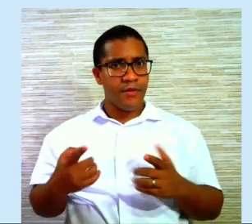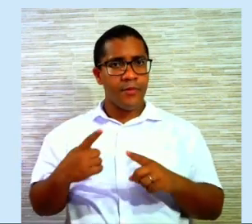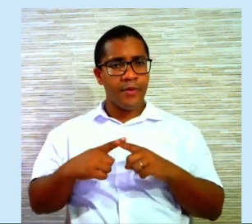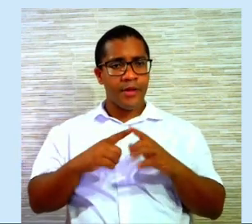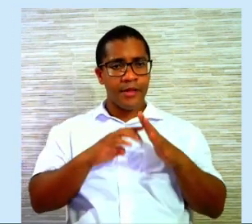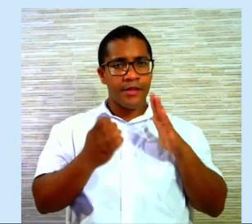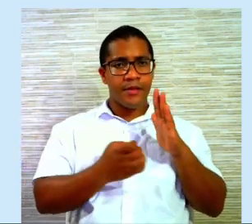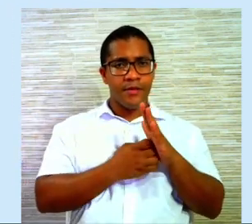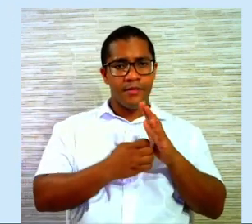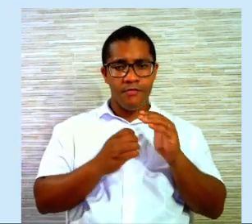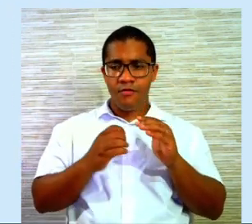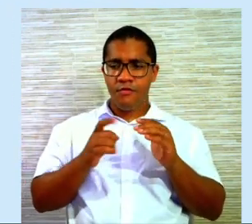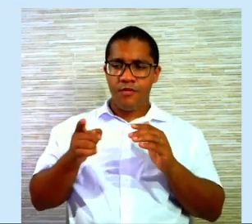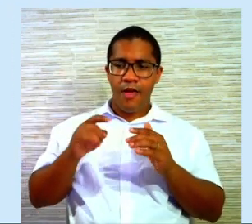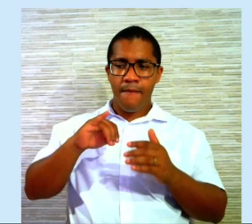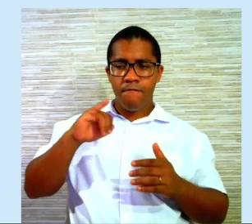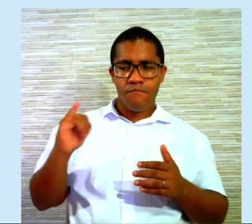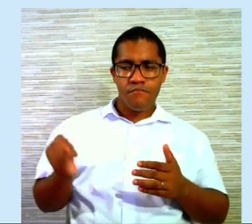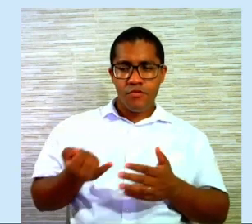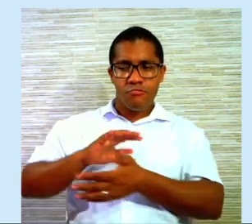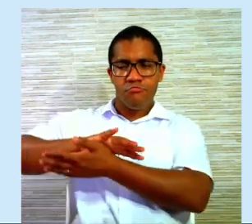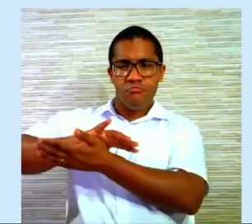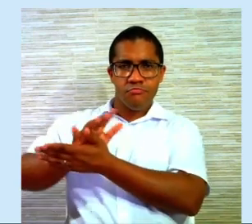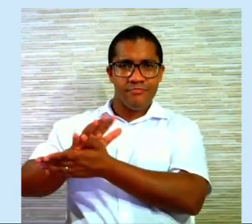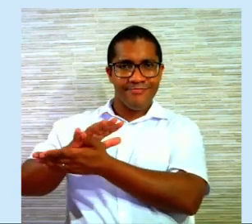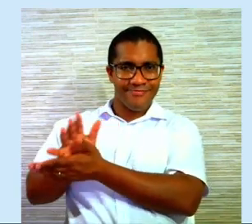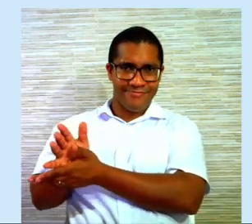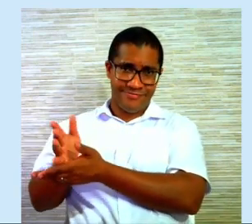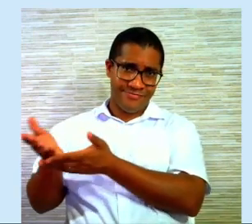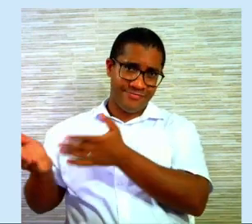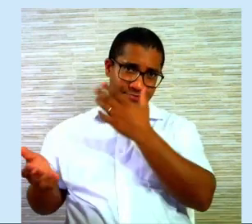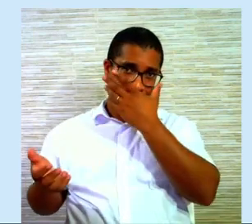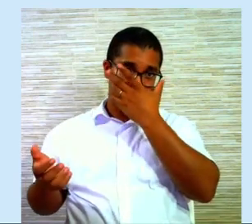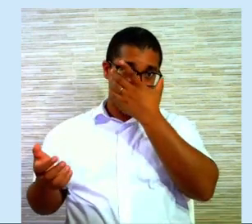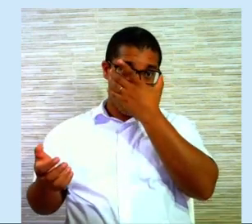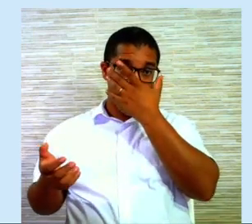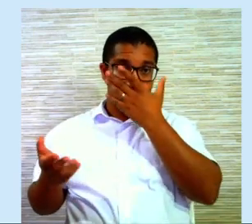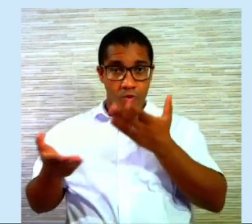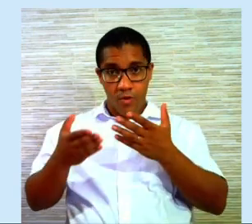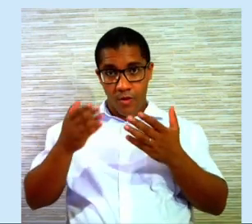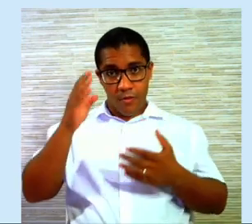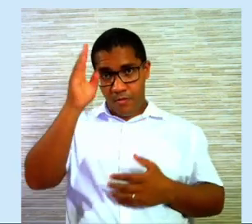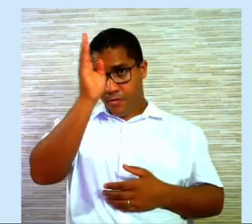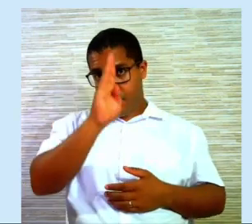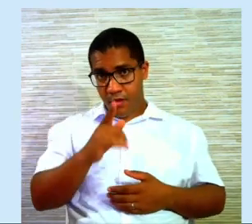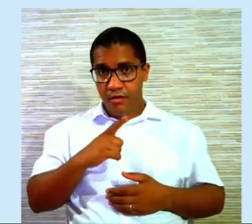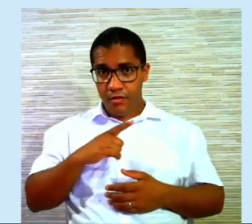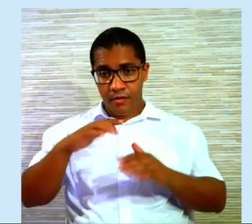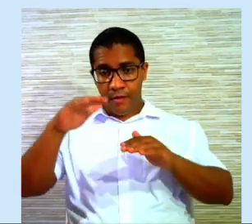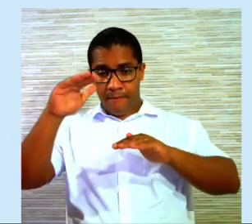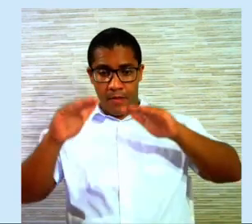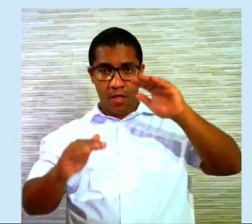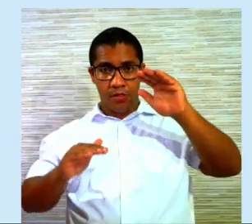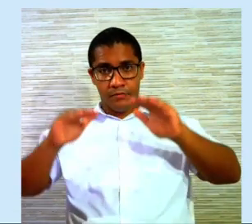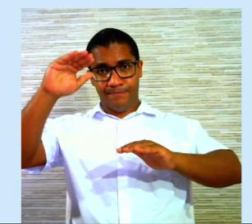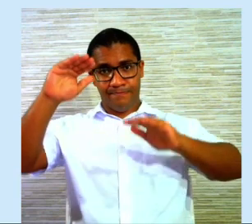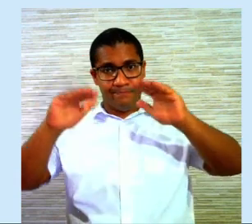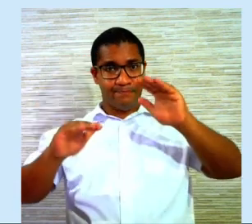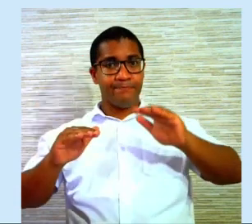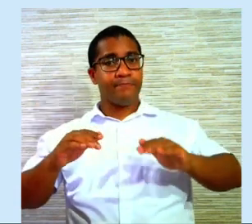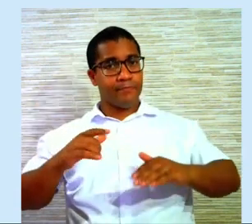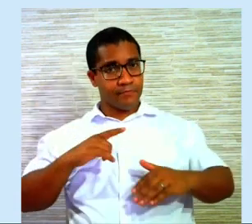pelo empresário que se beneficia. Isso. Ou seja, o Brasil, na realidade, tem uma